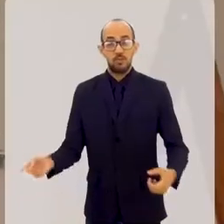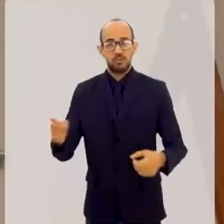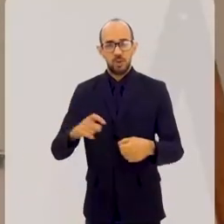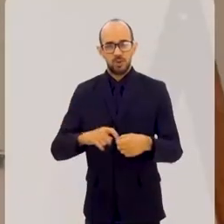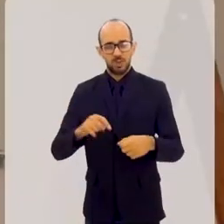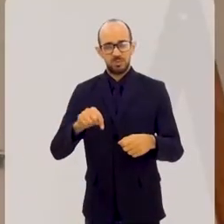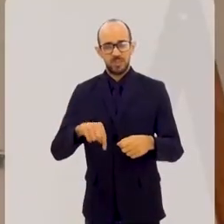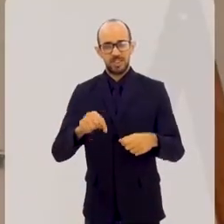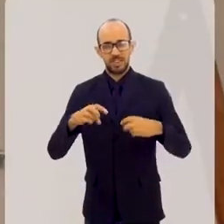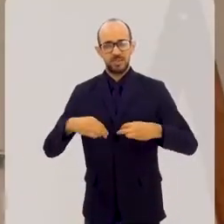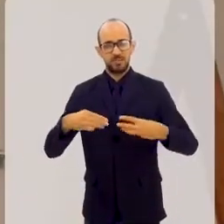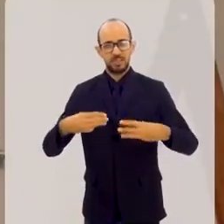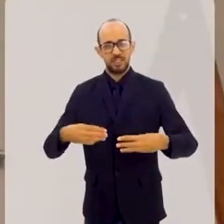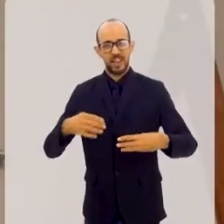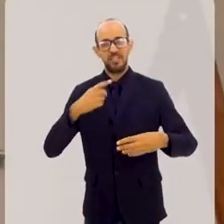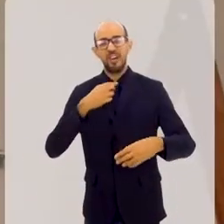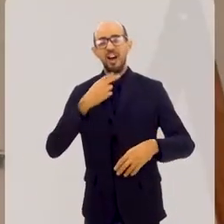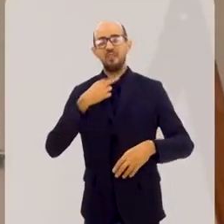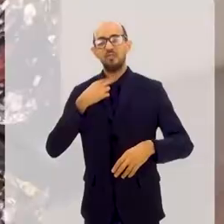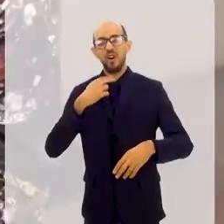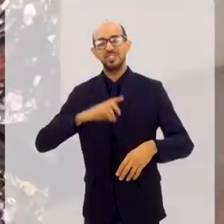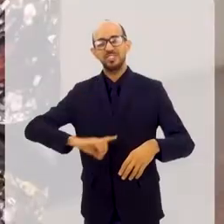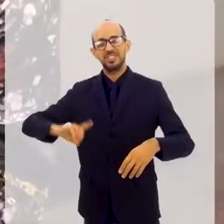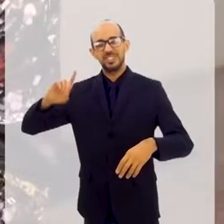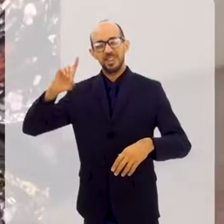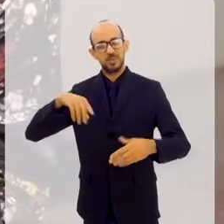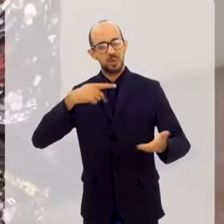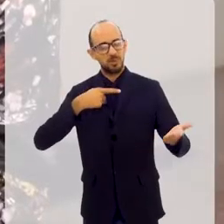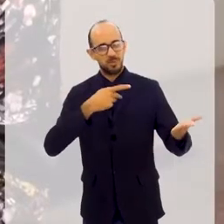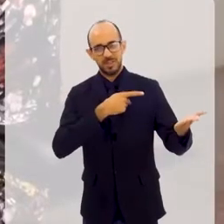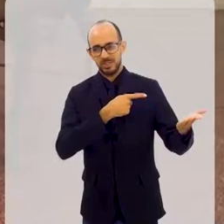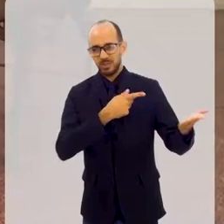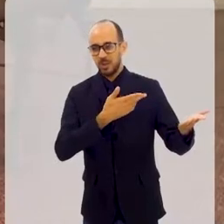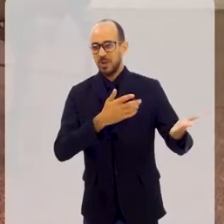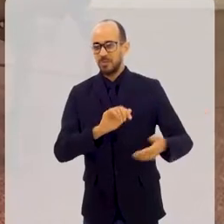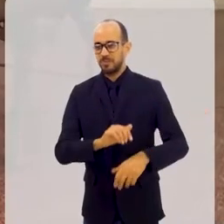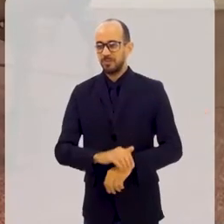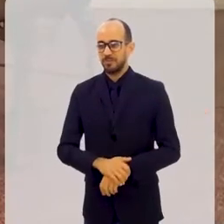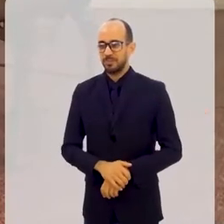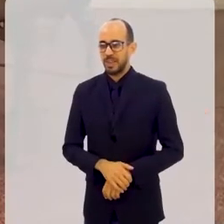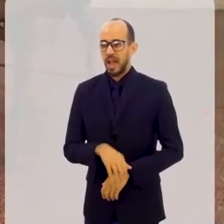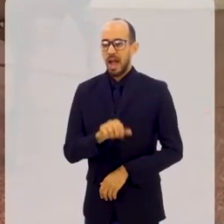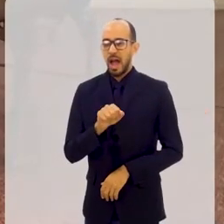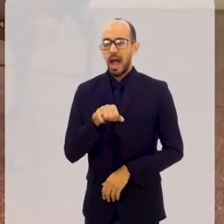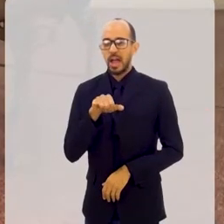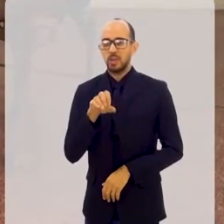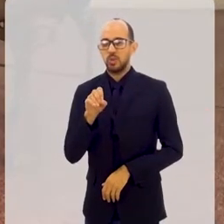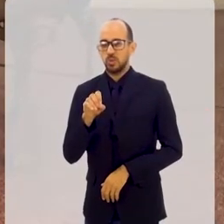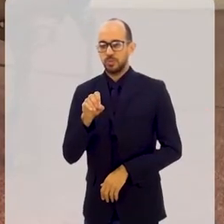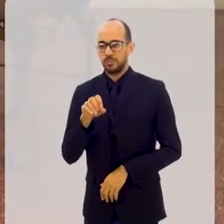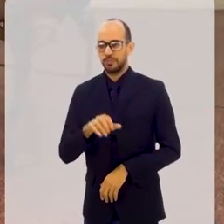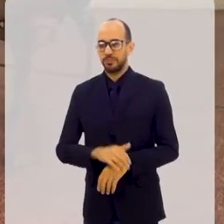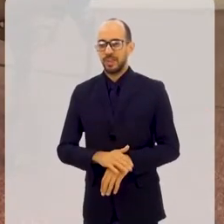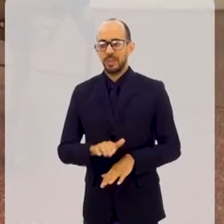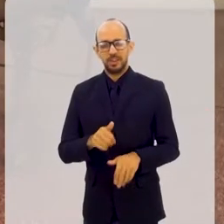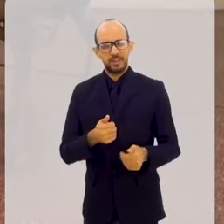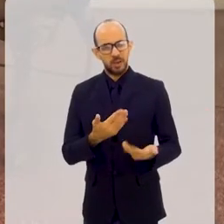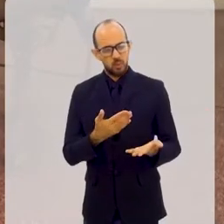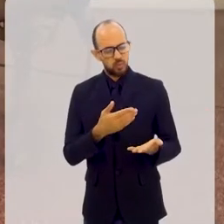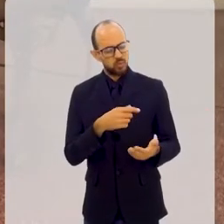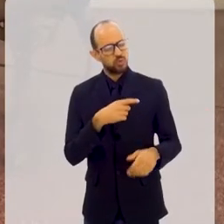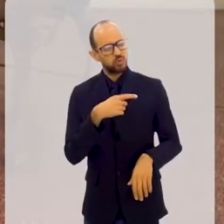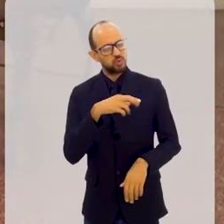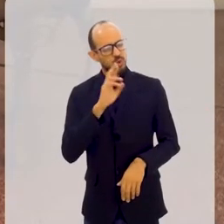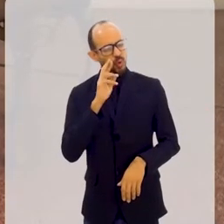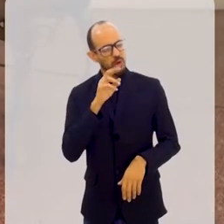voltamos aqui do ministério a voz de Deus com pastoraio pastoraio O senhor realmente tem